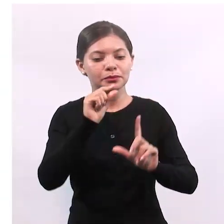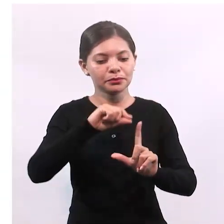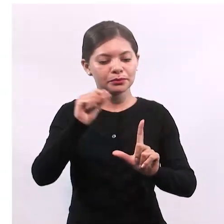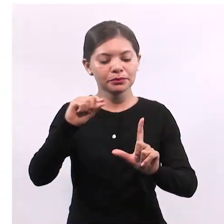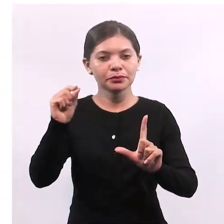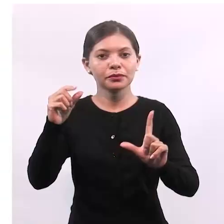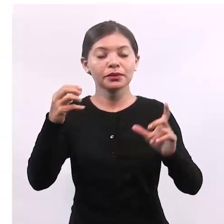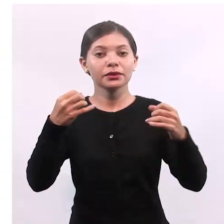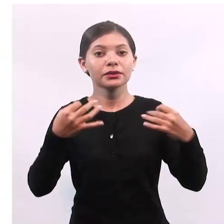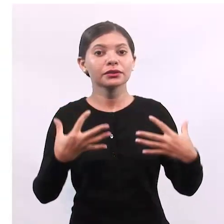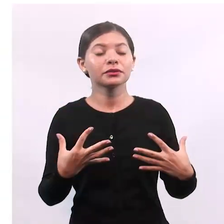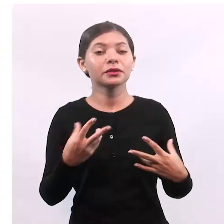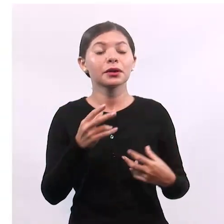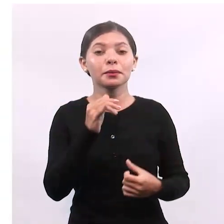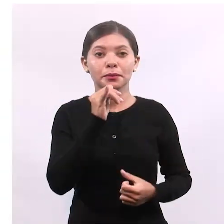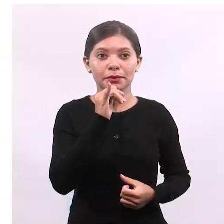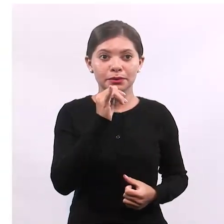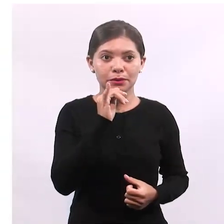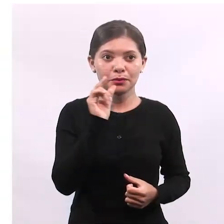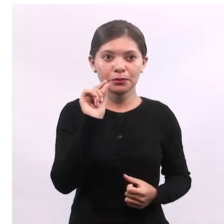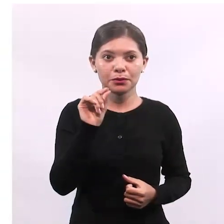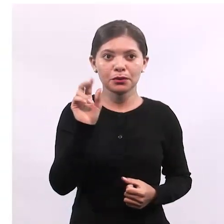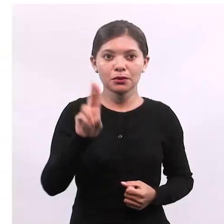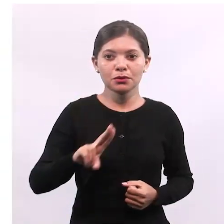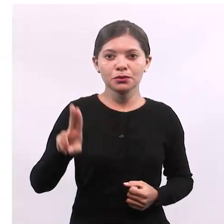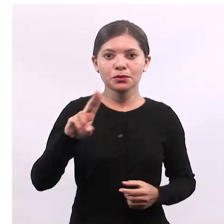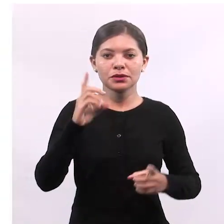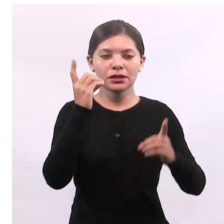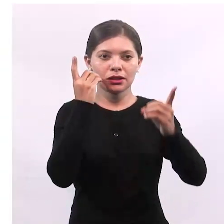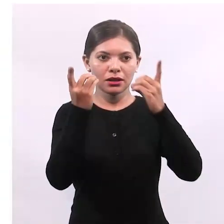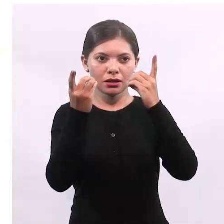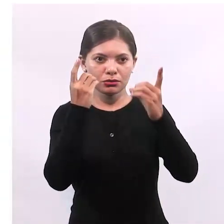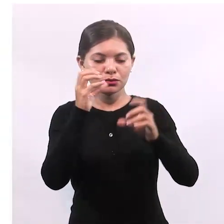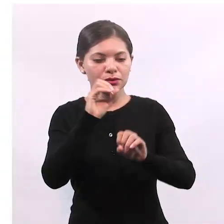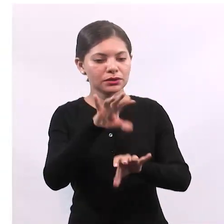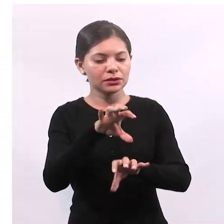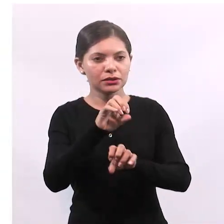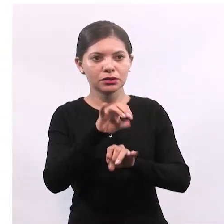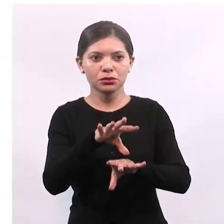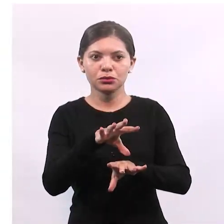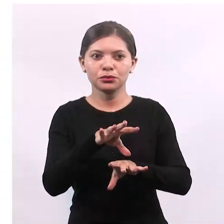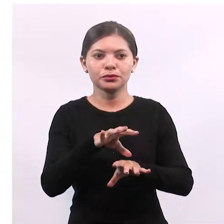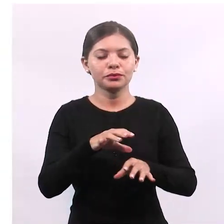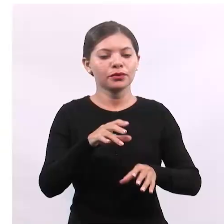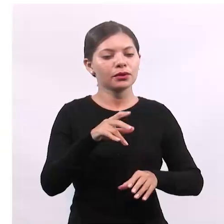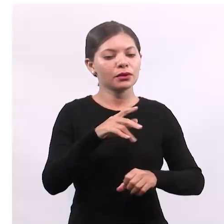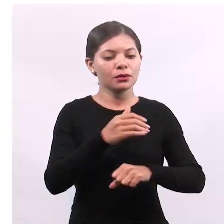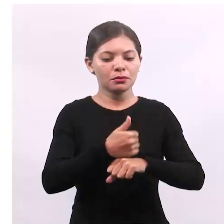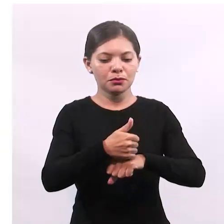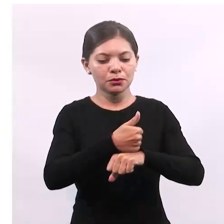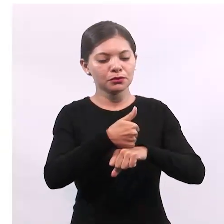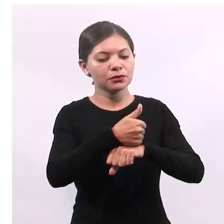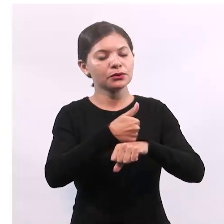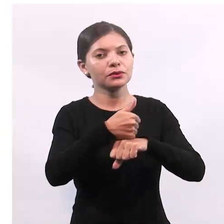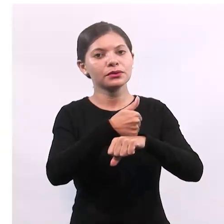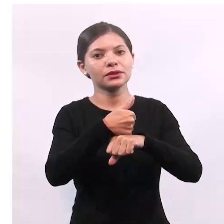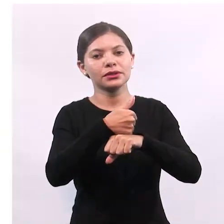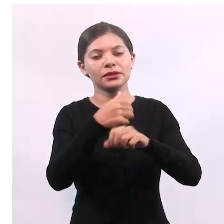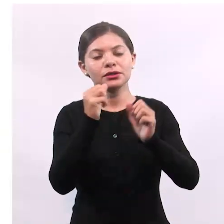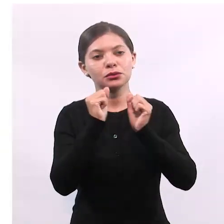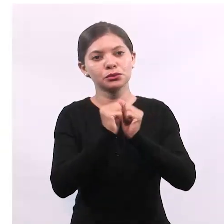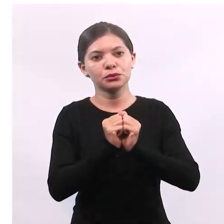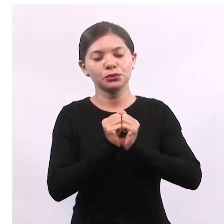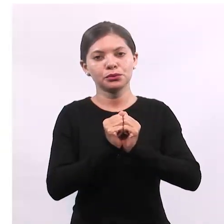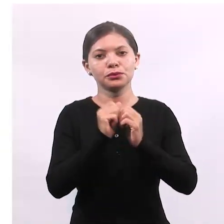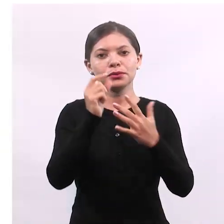descrever por exemplo que ele usa dados em relação o sino turmas sobre os profissionais envolvidos então ou seja os